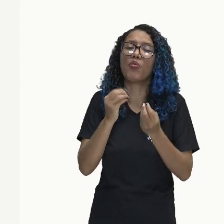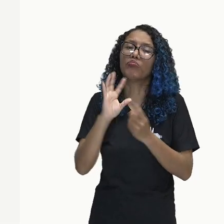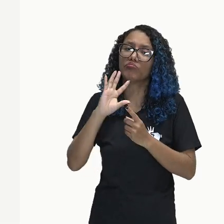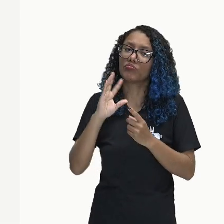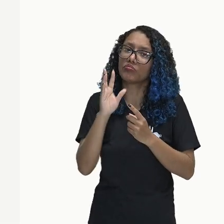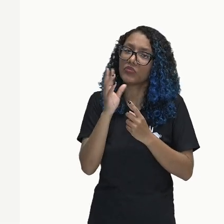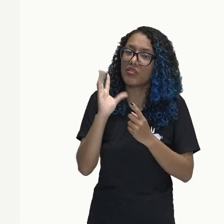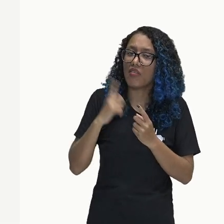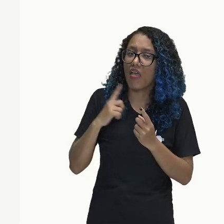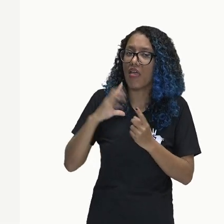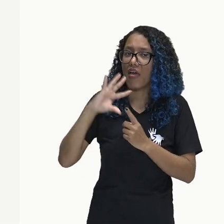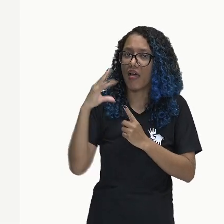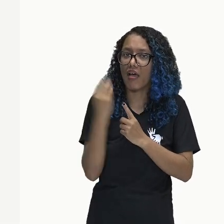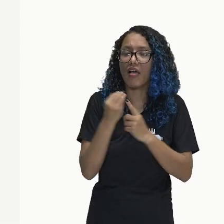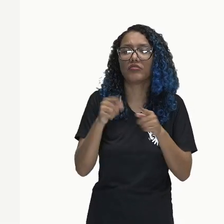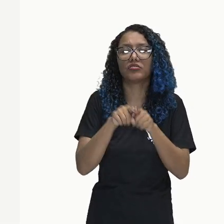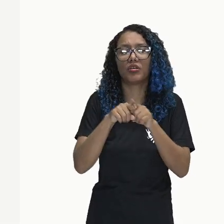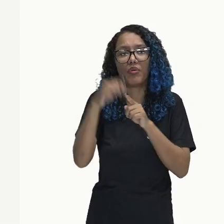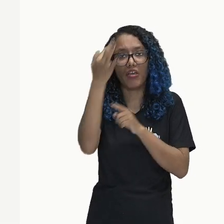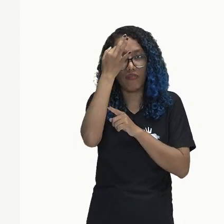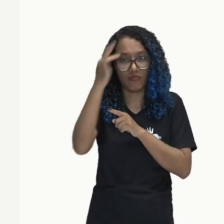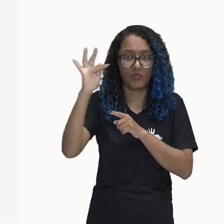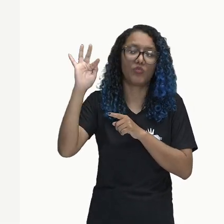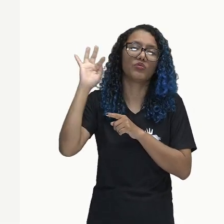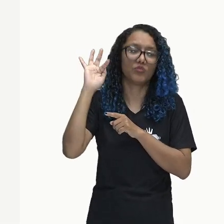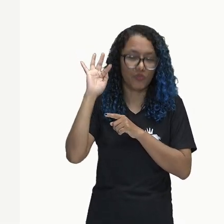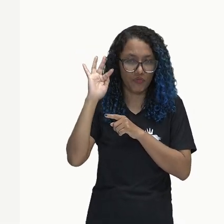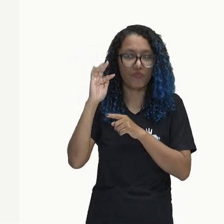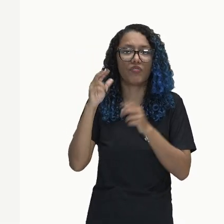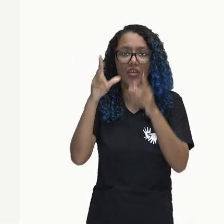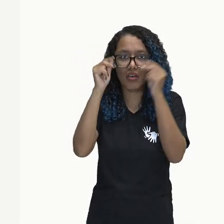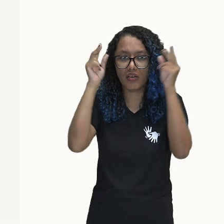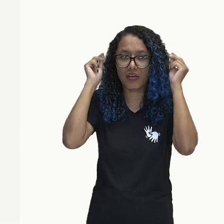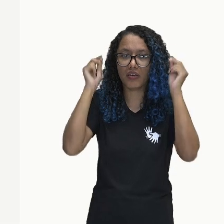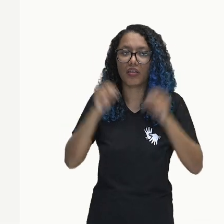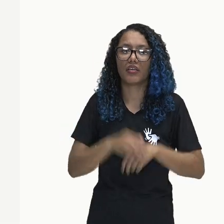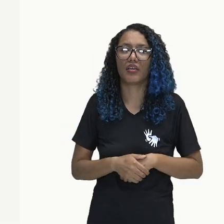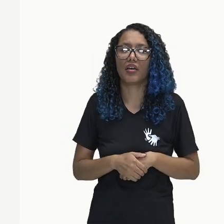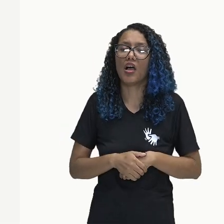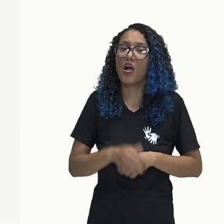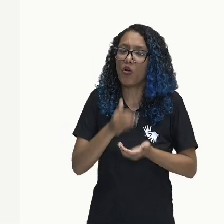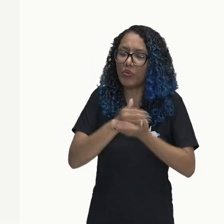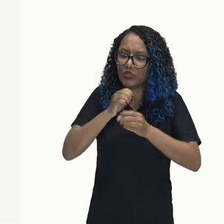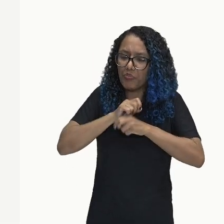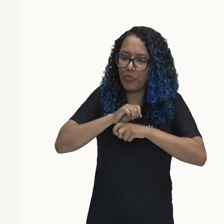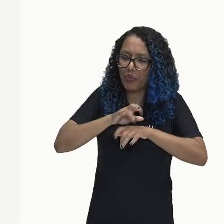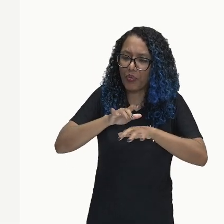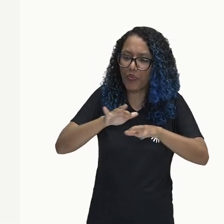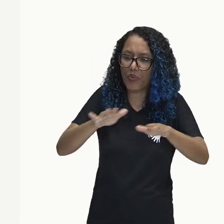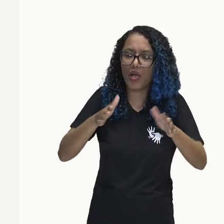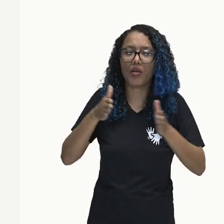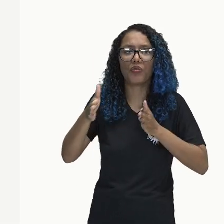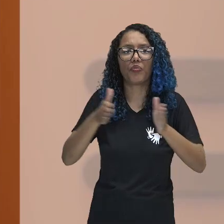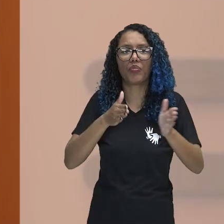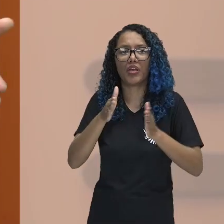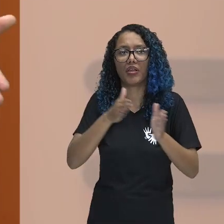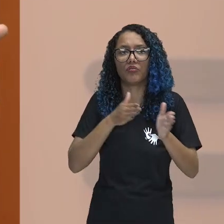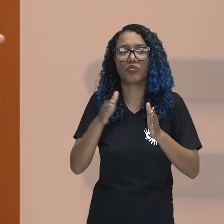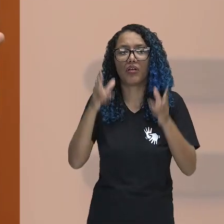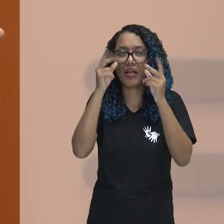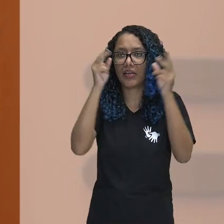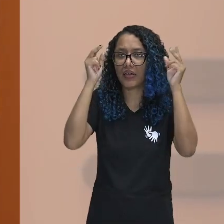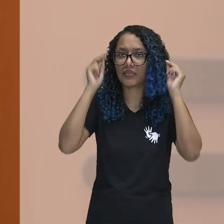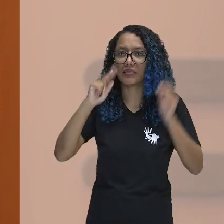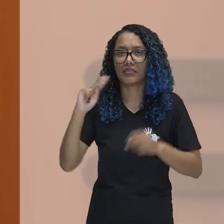cultura grega, ela foi espalhada ali no chamado período da Grécia helenística. Mas